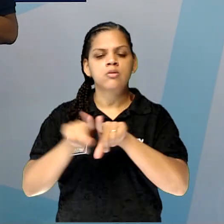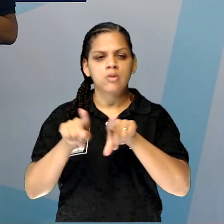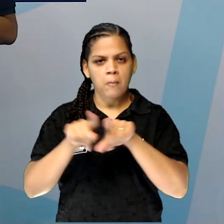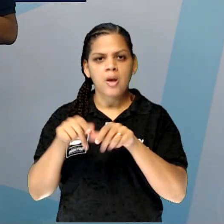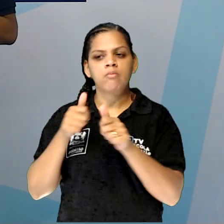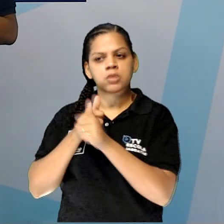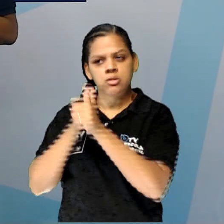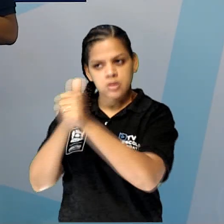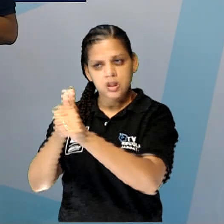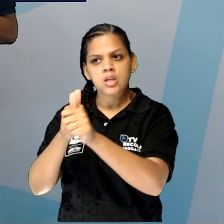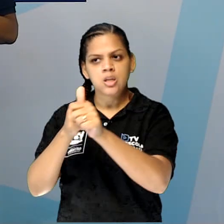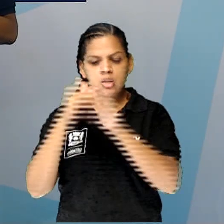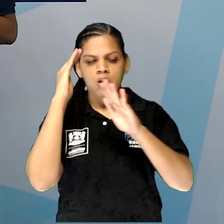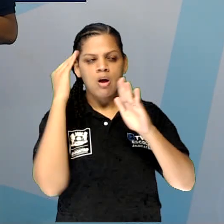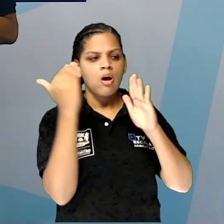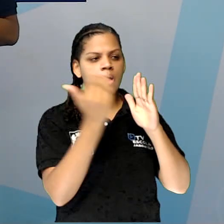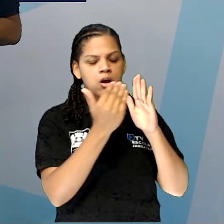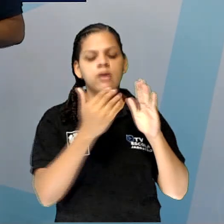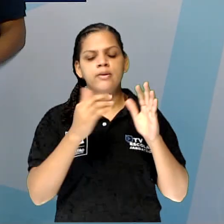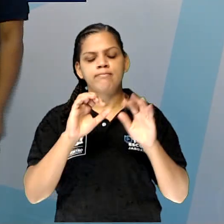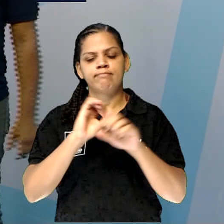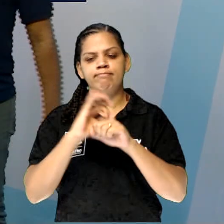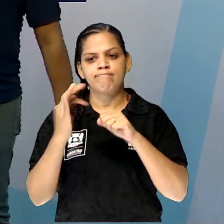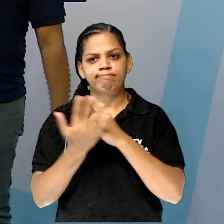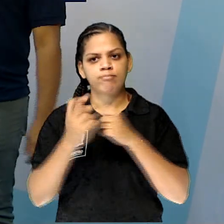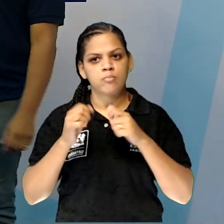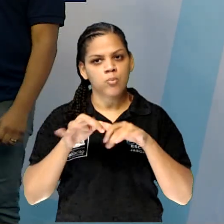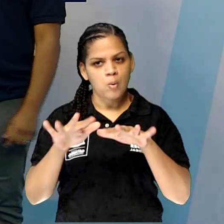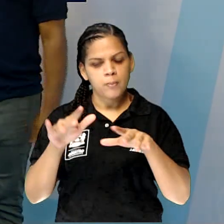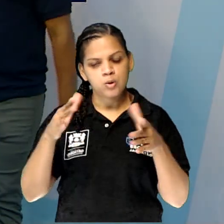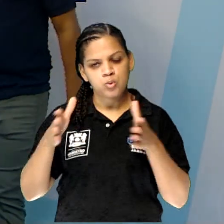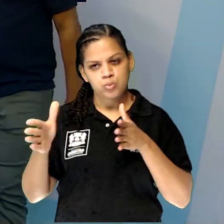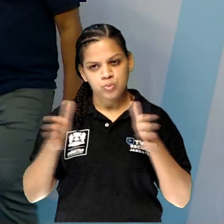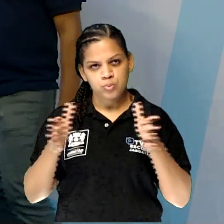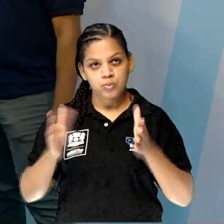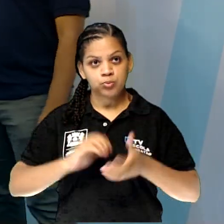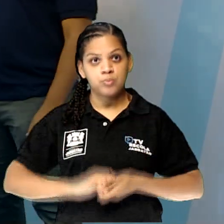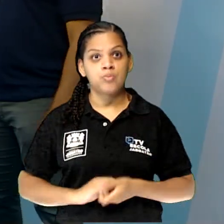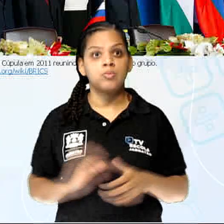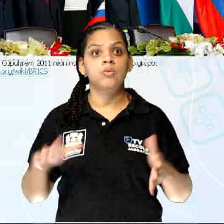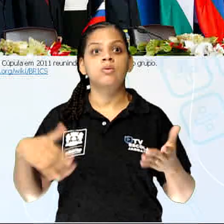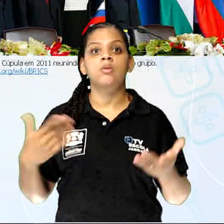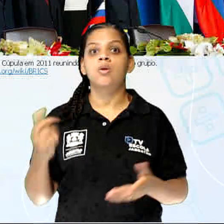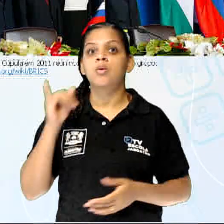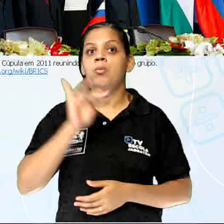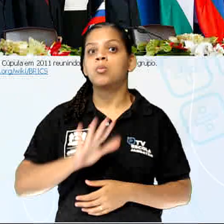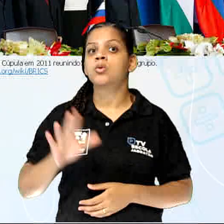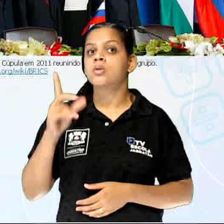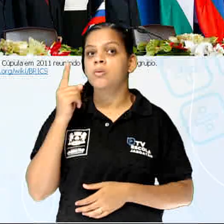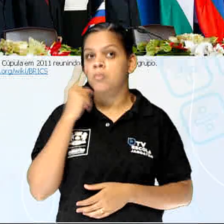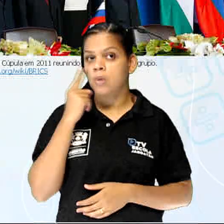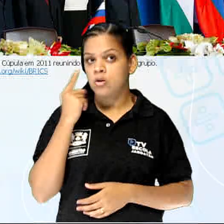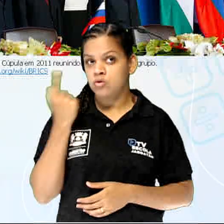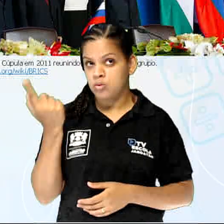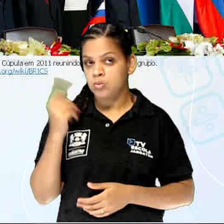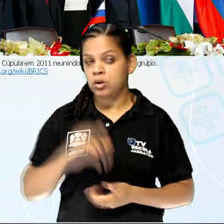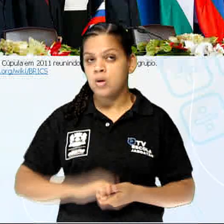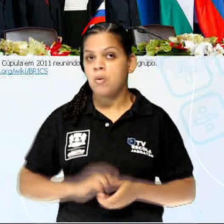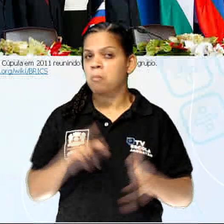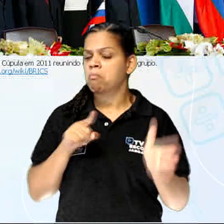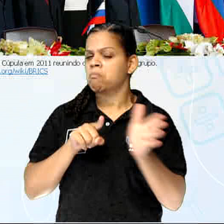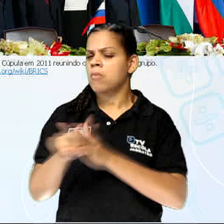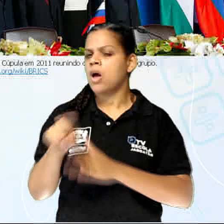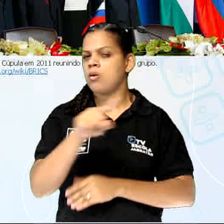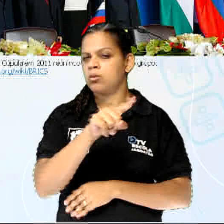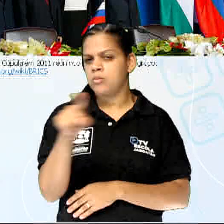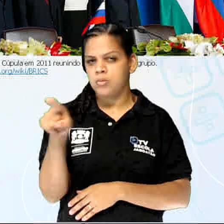a realidade em que estamos atual. Então, nessa próxima imagem, nós vamos ter uma pergunta para você. Você sabe